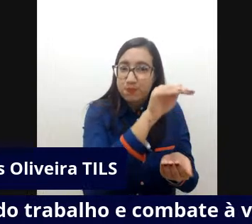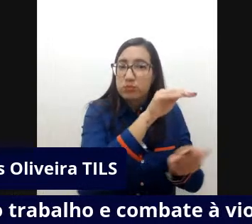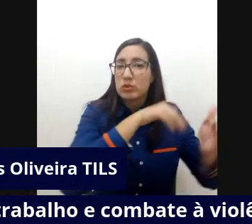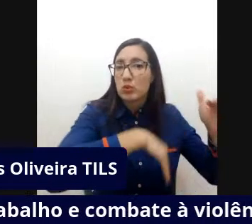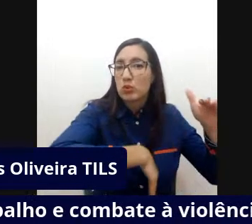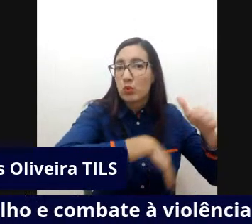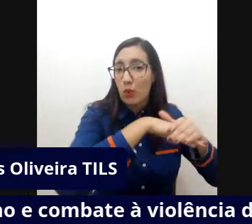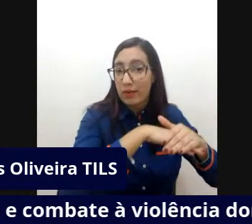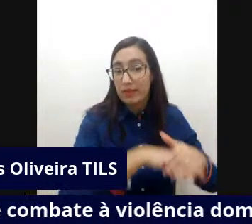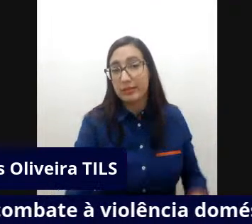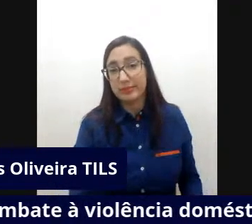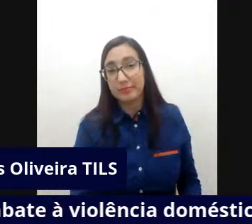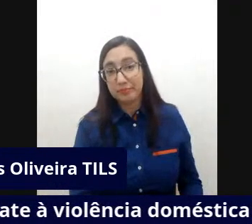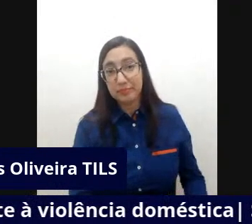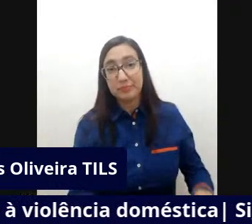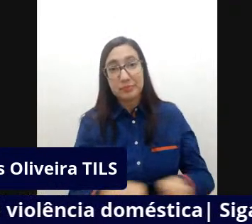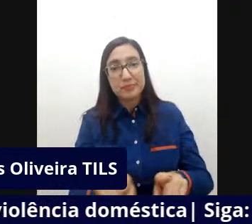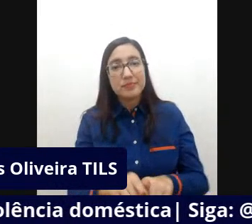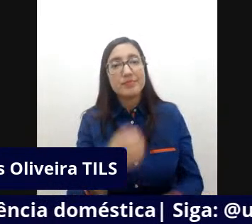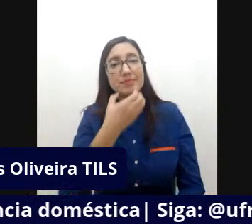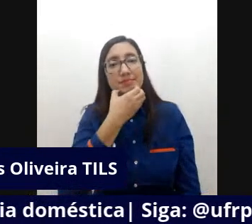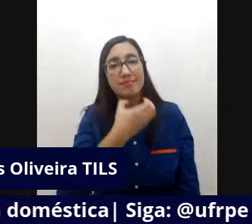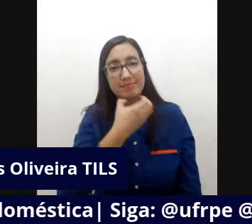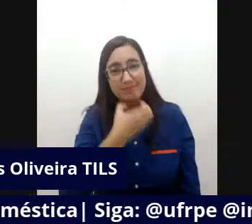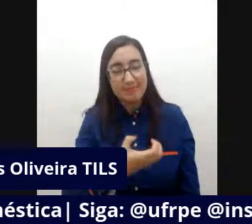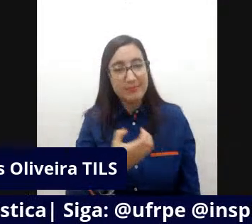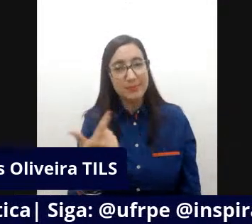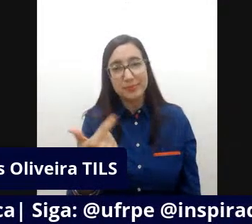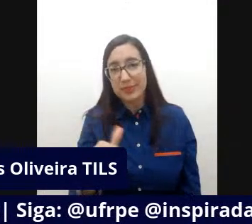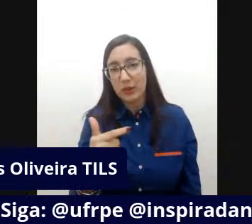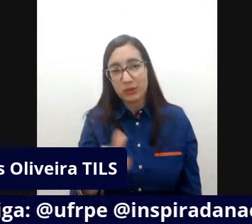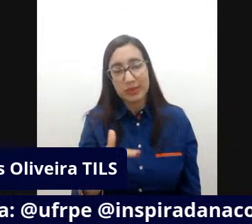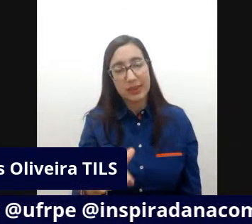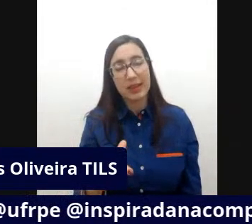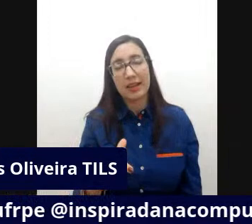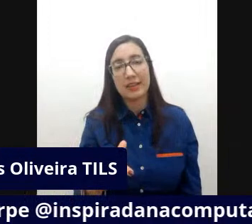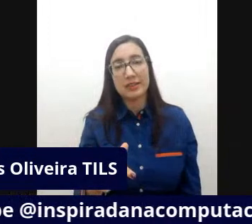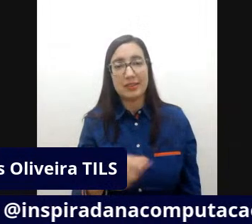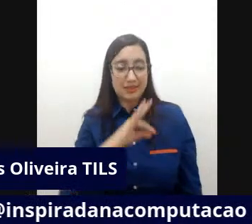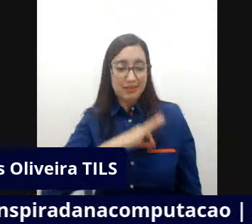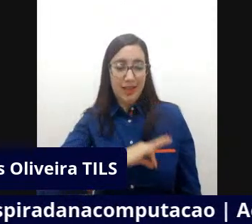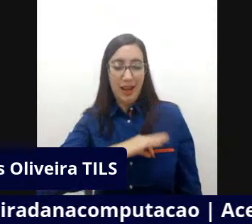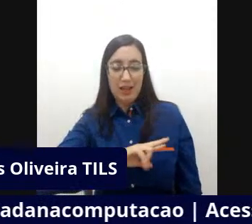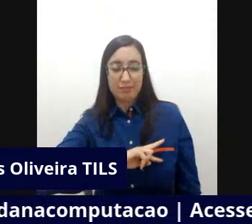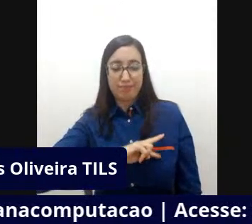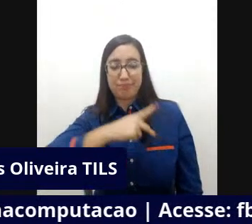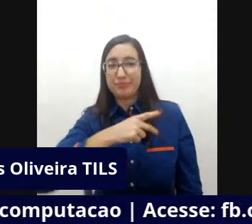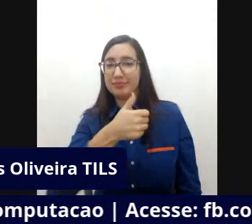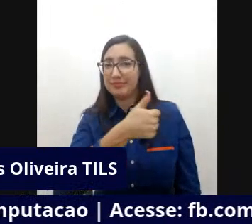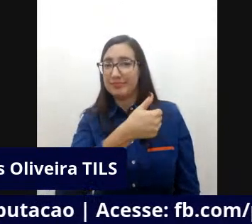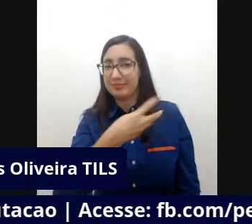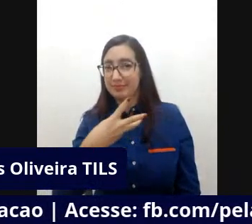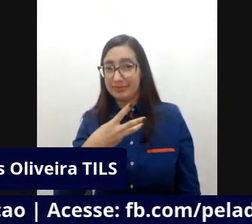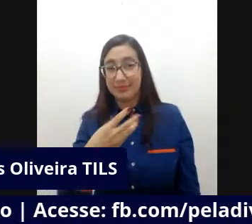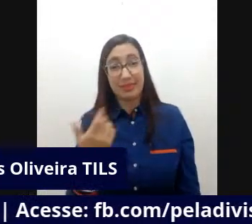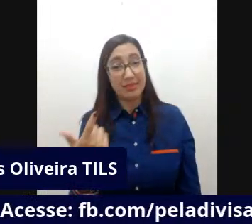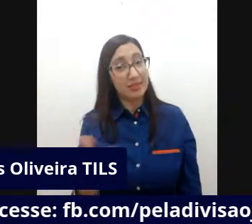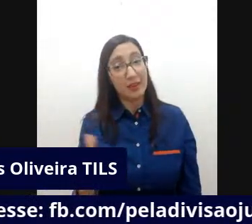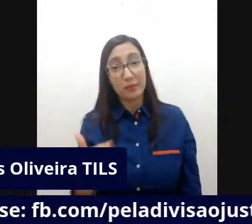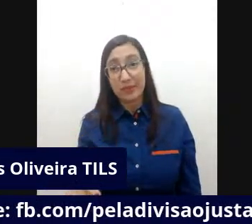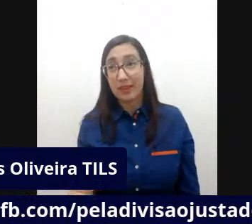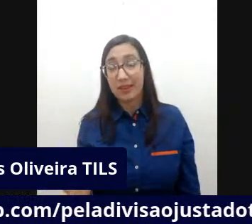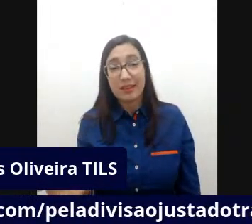pessoa CNPJ. Então, se houve uma luta de quase um século, se conquistou tantos